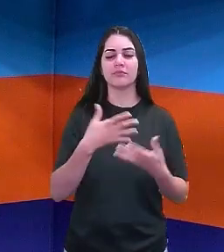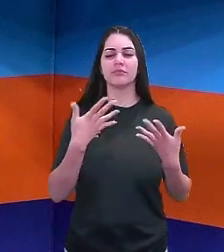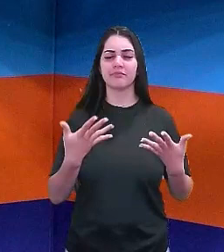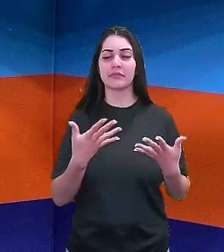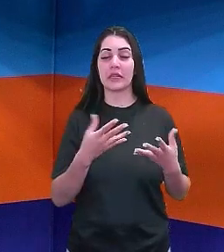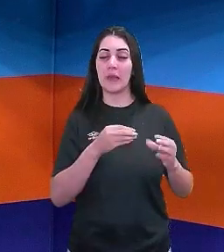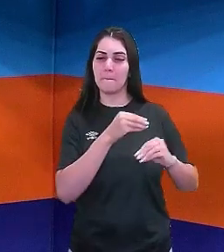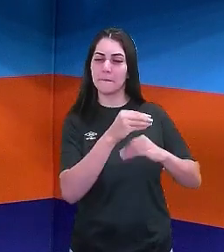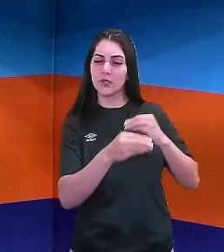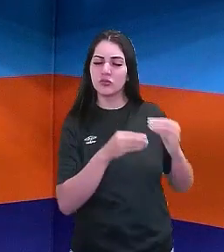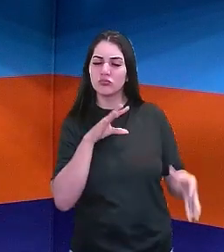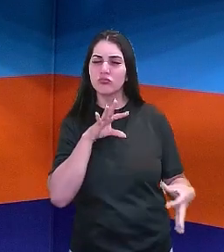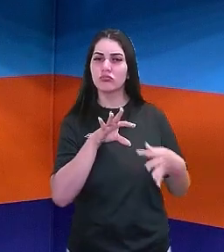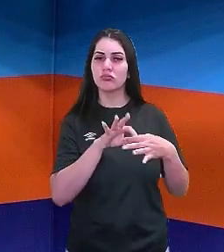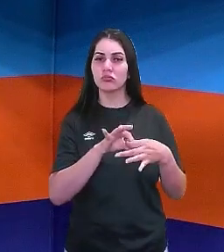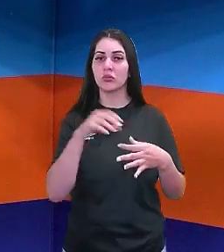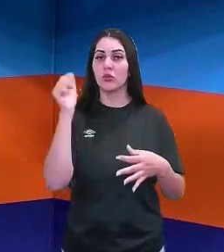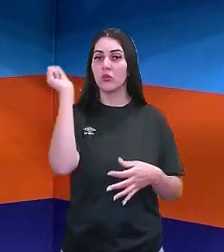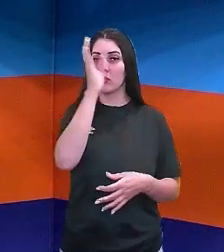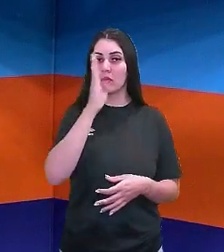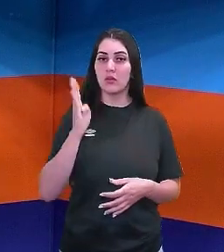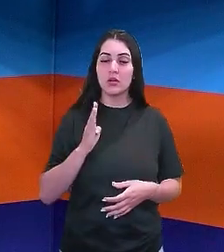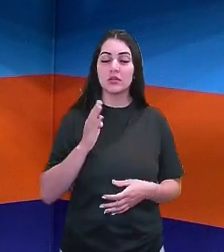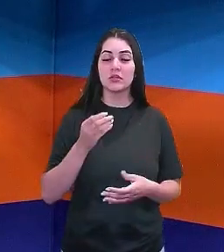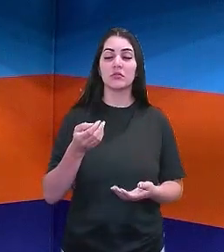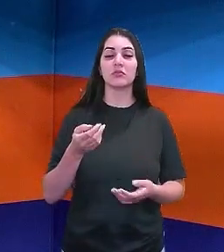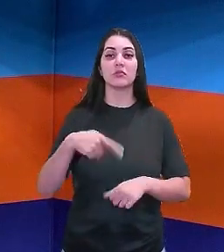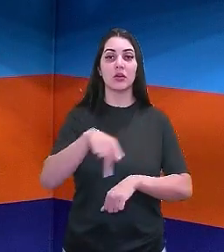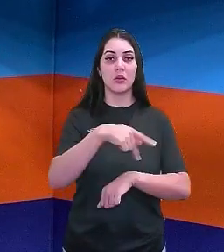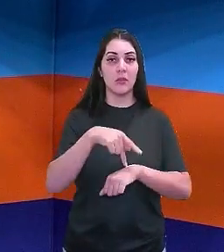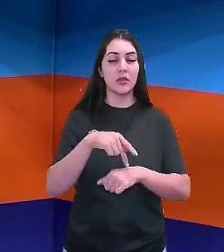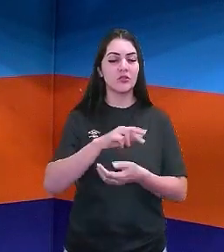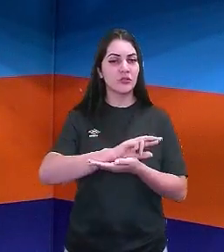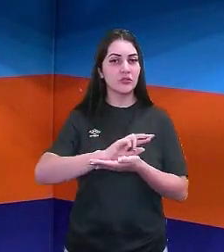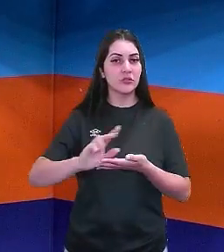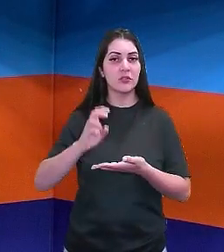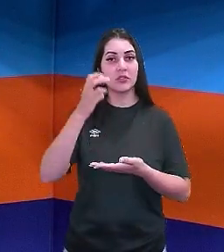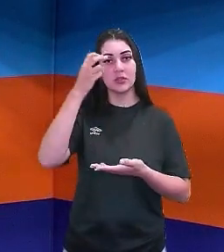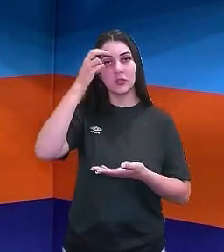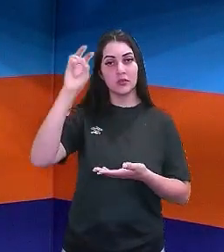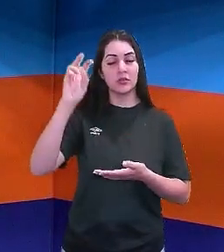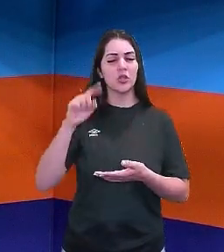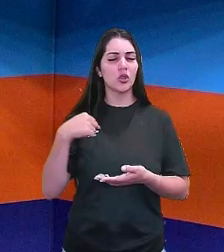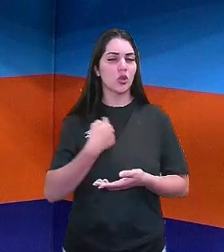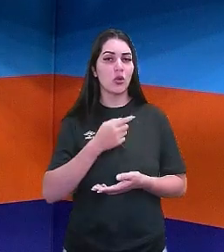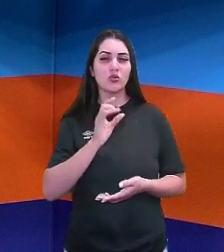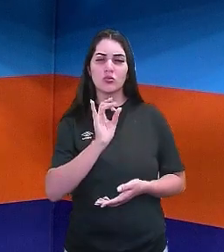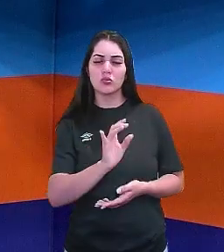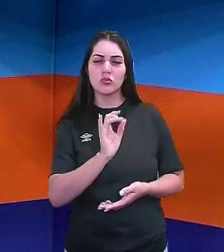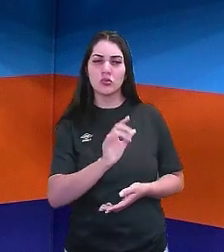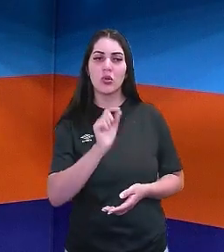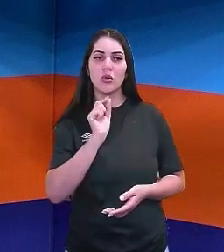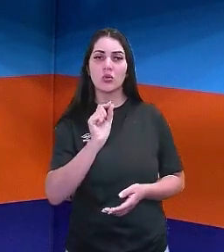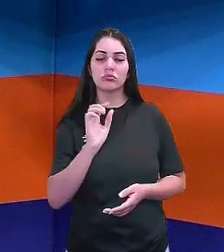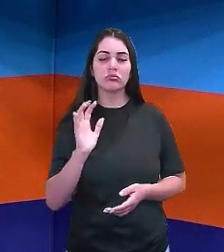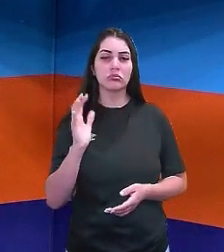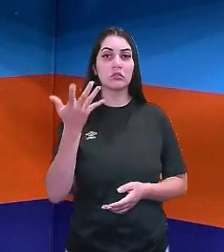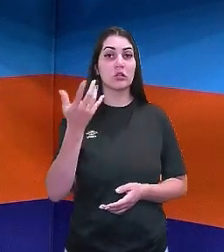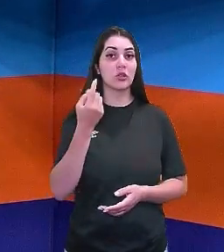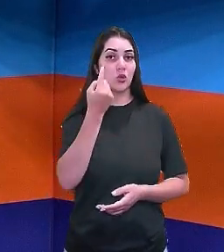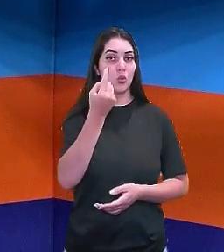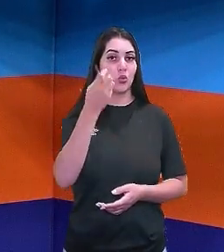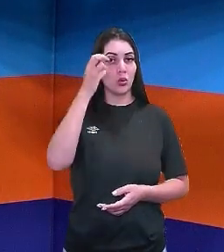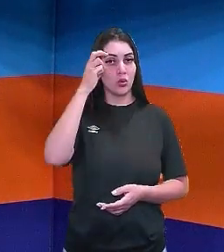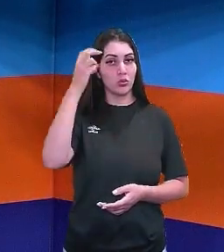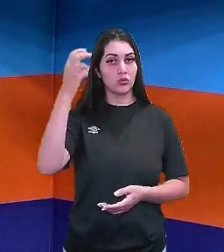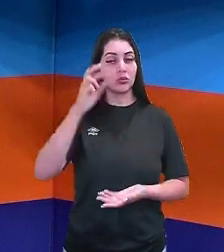mistura, é a junção. O Brasil é um país multicultural por essas questões, porque nós não somos só resultado de uma cultura só,